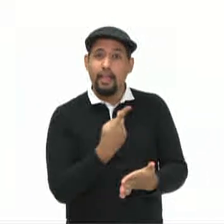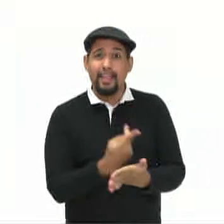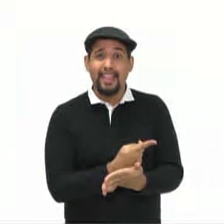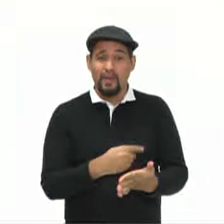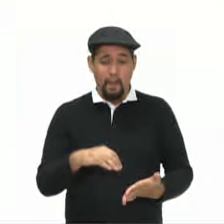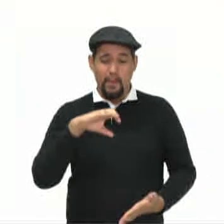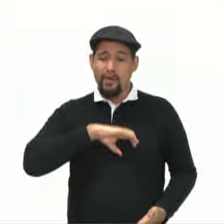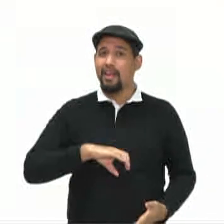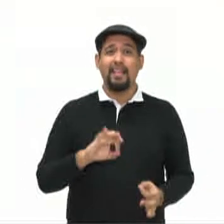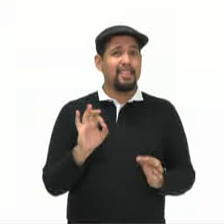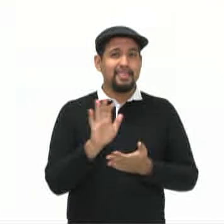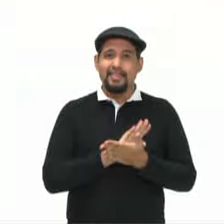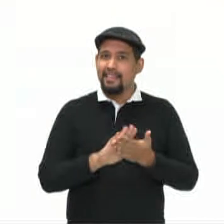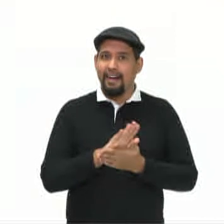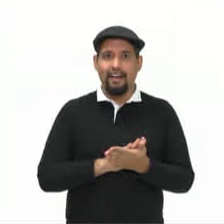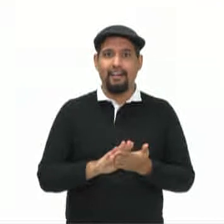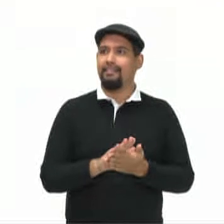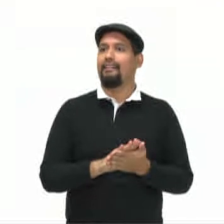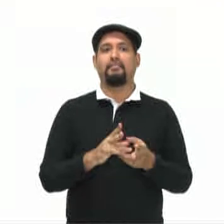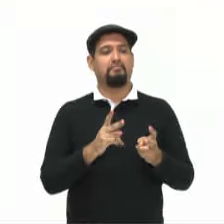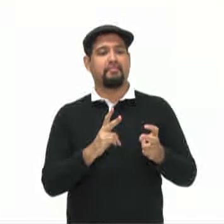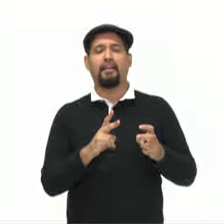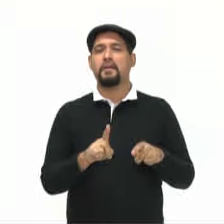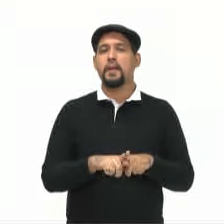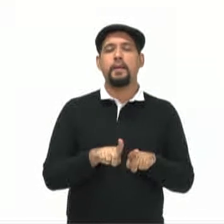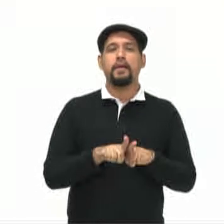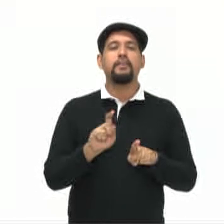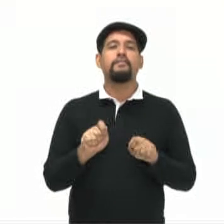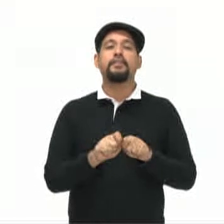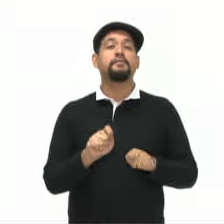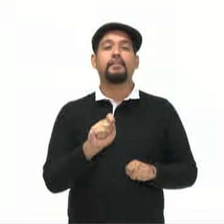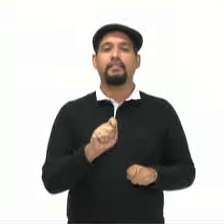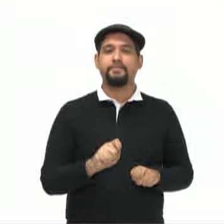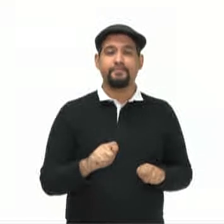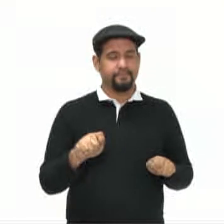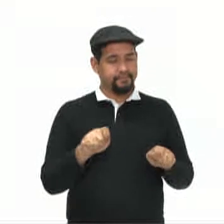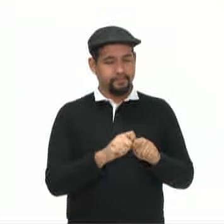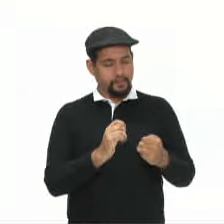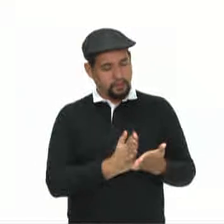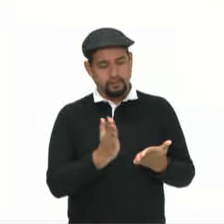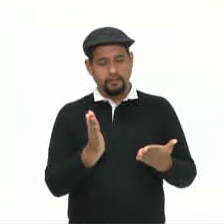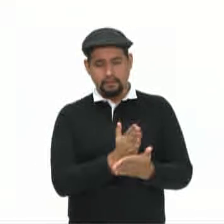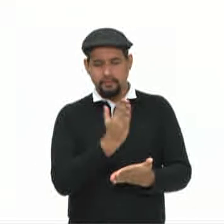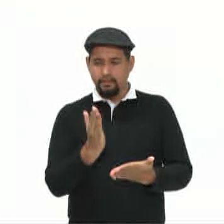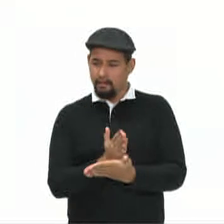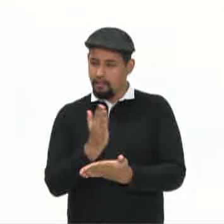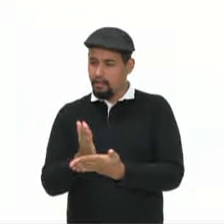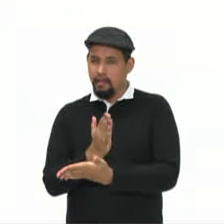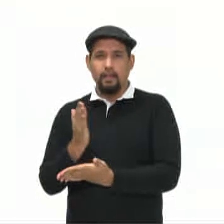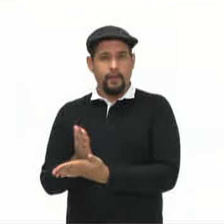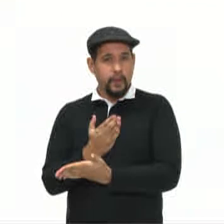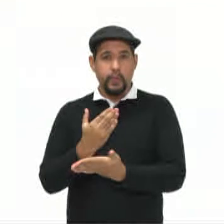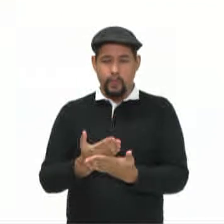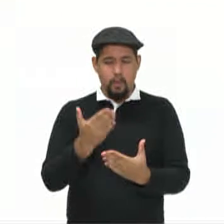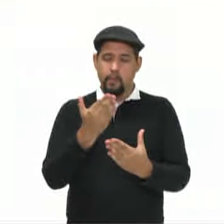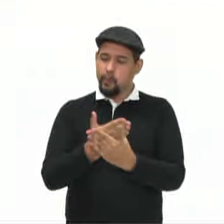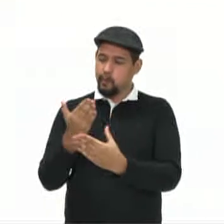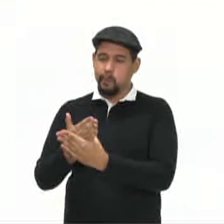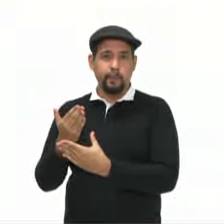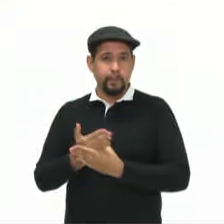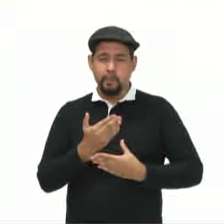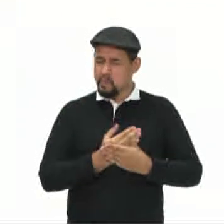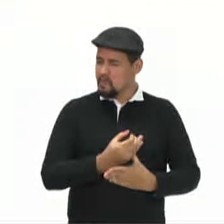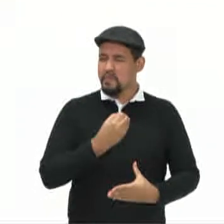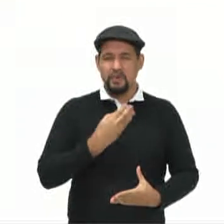de português. Acrescentava que eu produzira uma página de um bom vernáculo